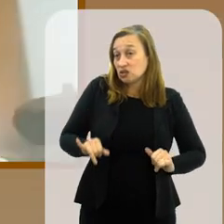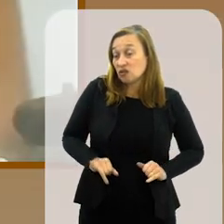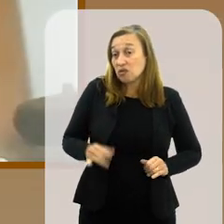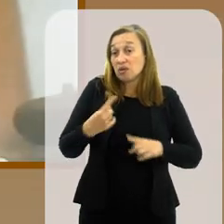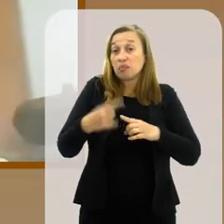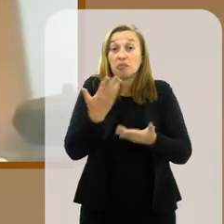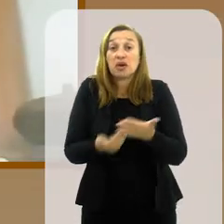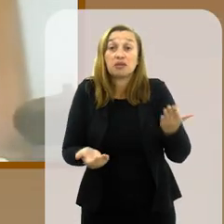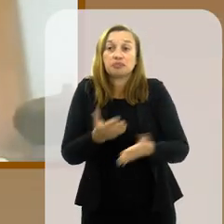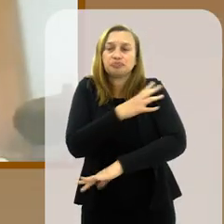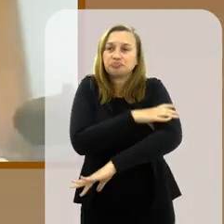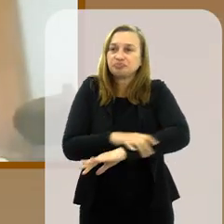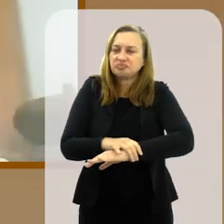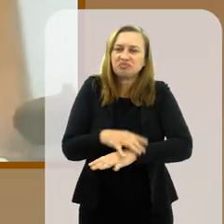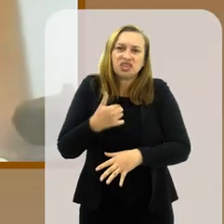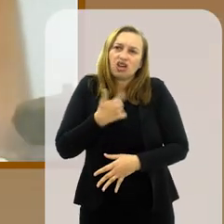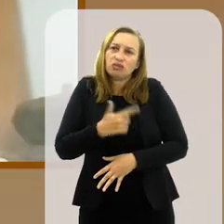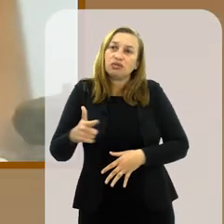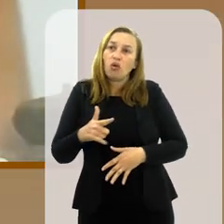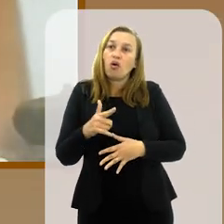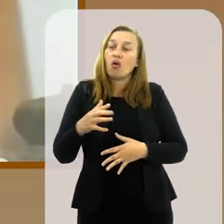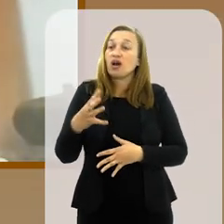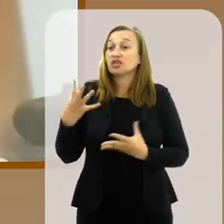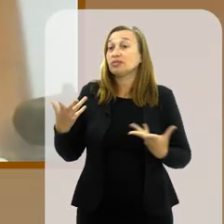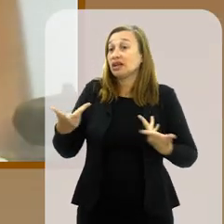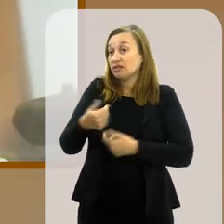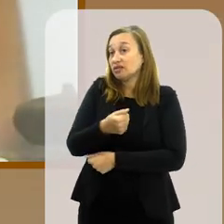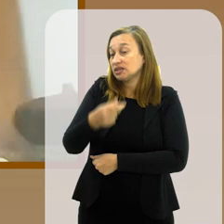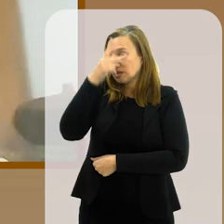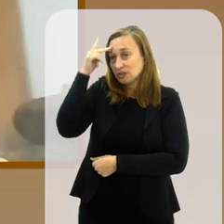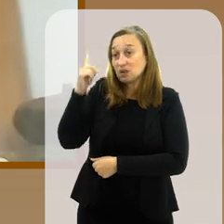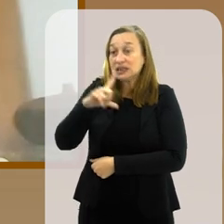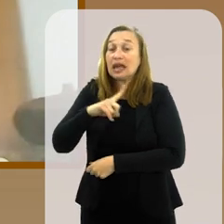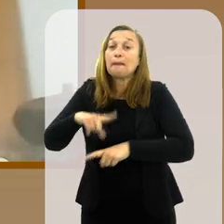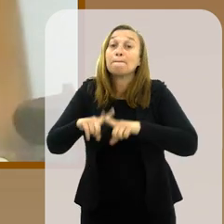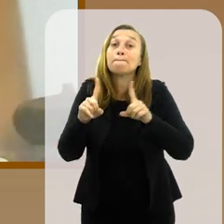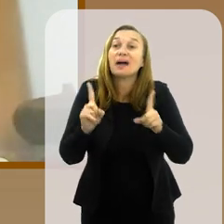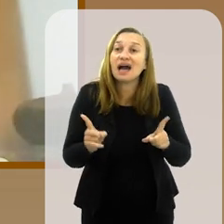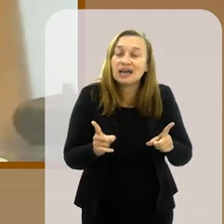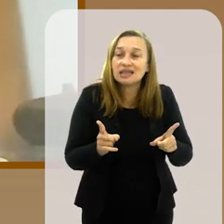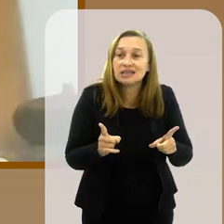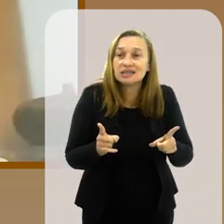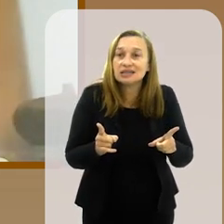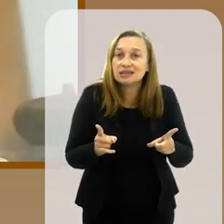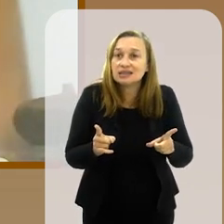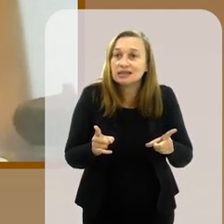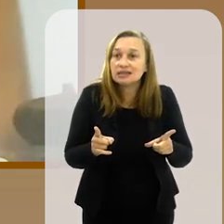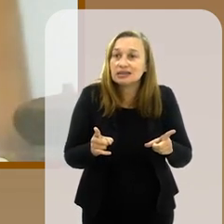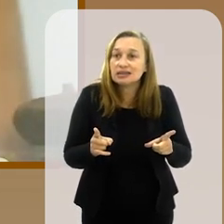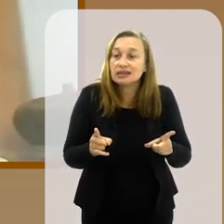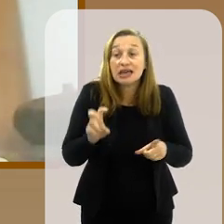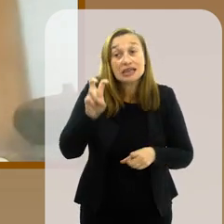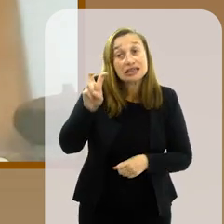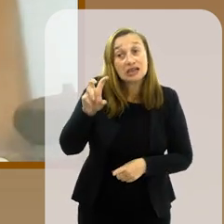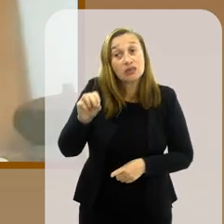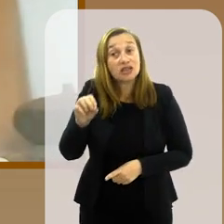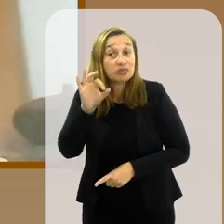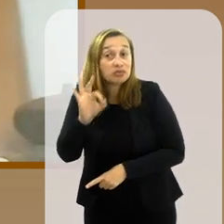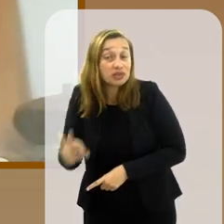Eu não tenho. Eu acho incrível as pessoas que têm. Mas, digamos